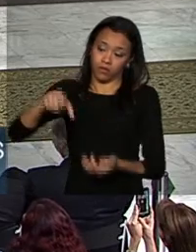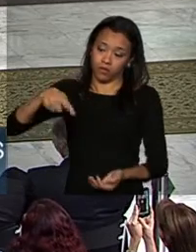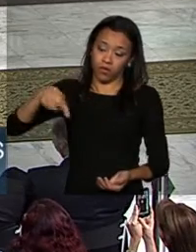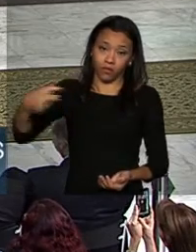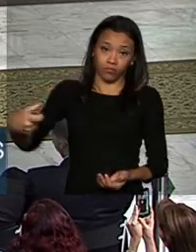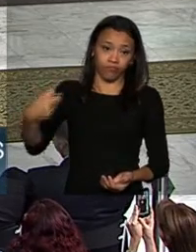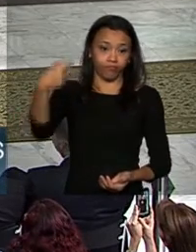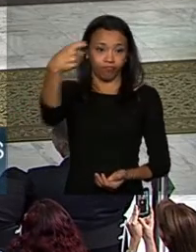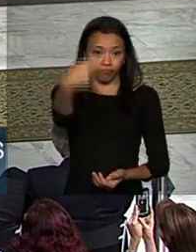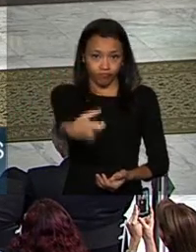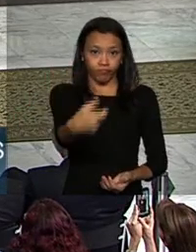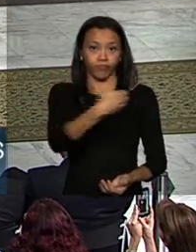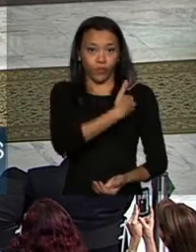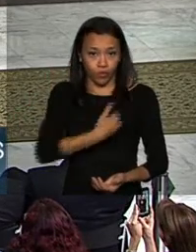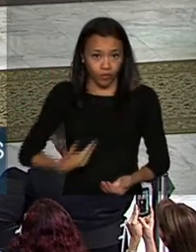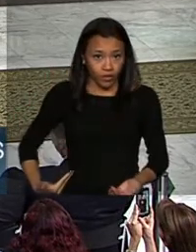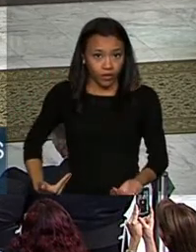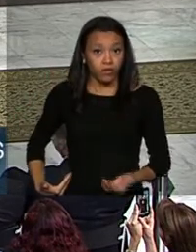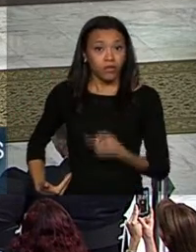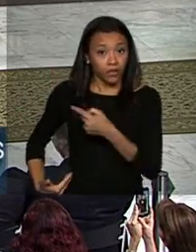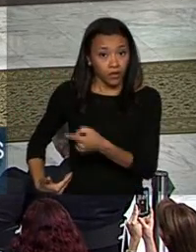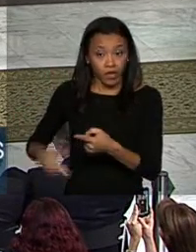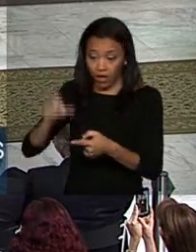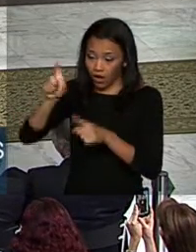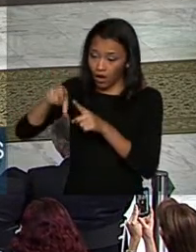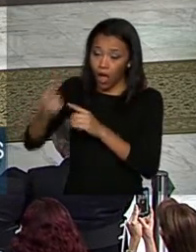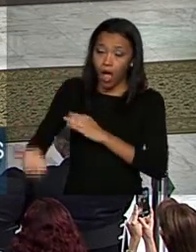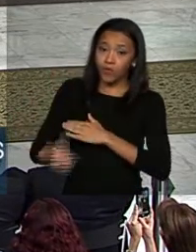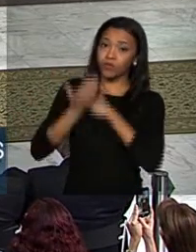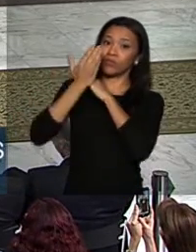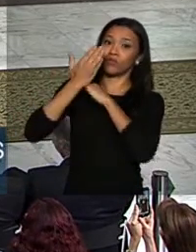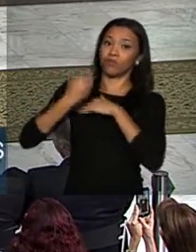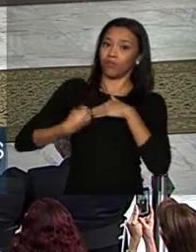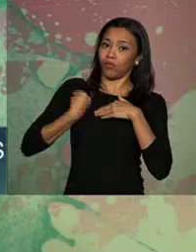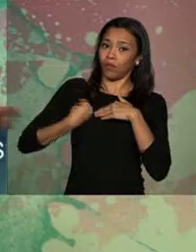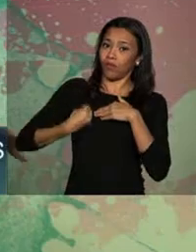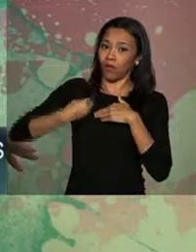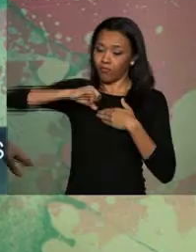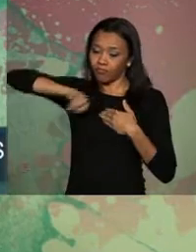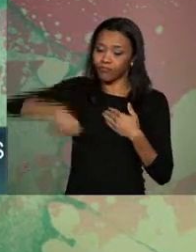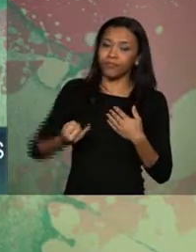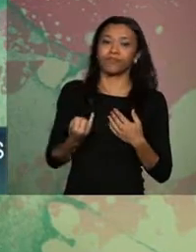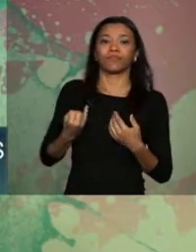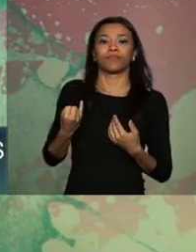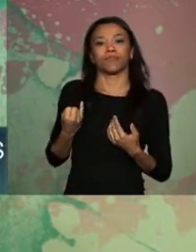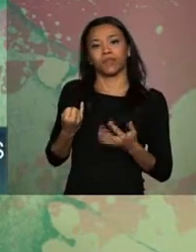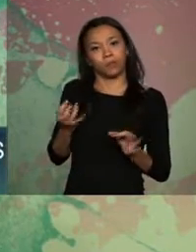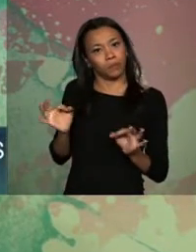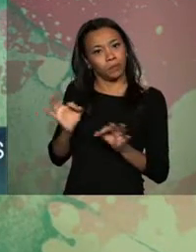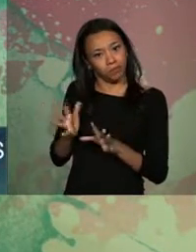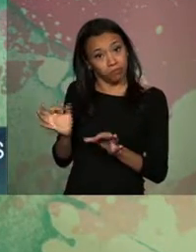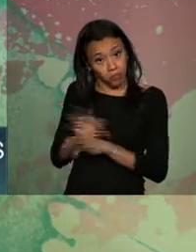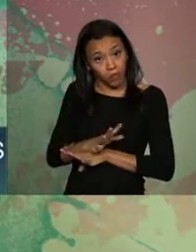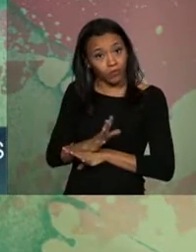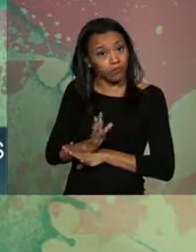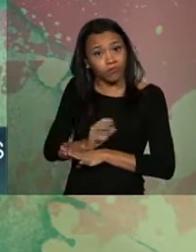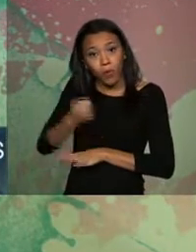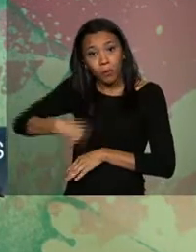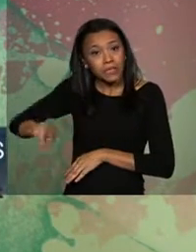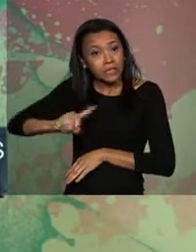benefício que permitiu a sua oportunidade. Eu acredito